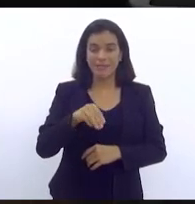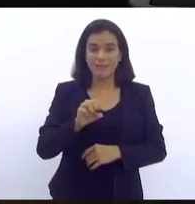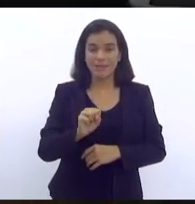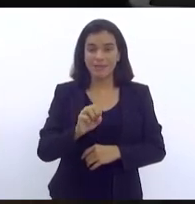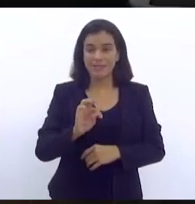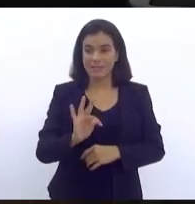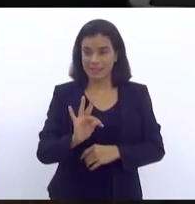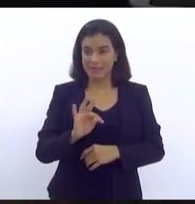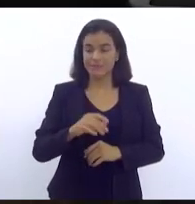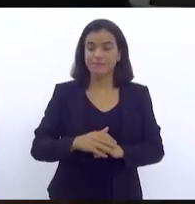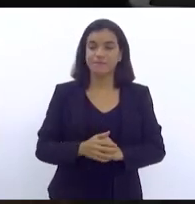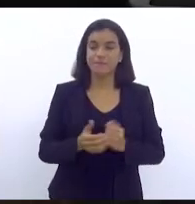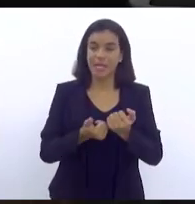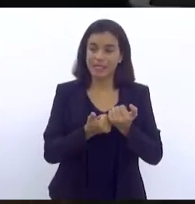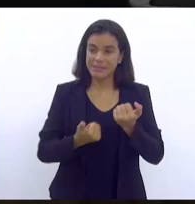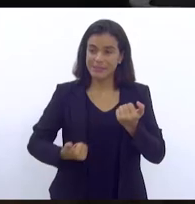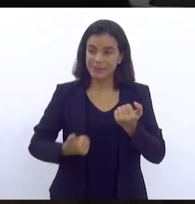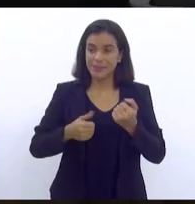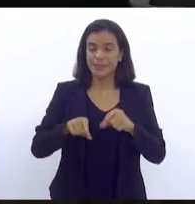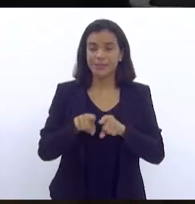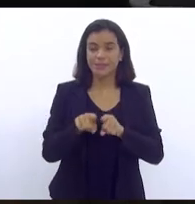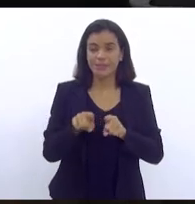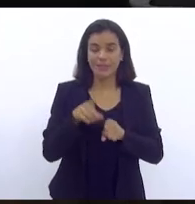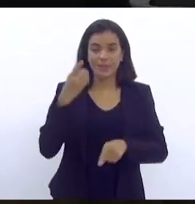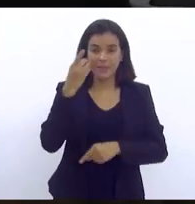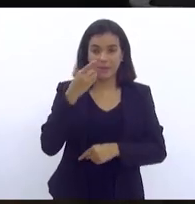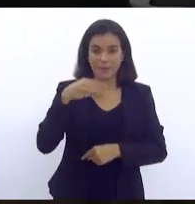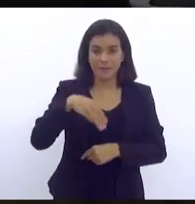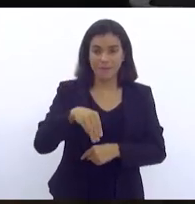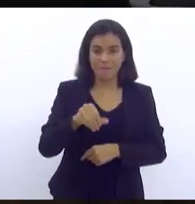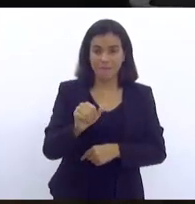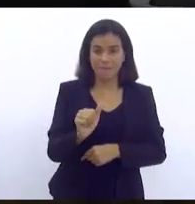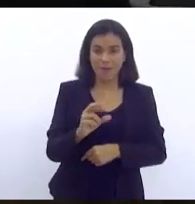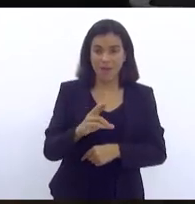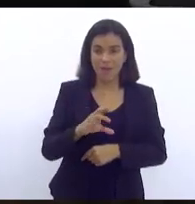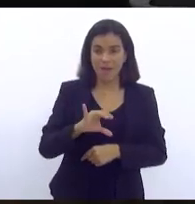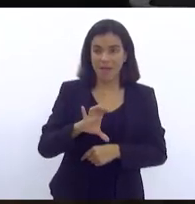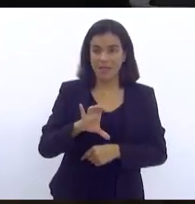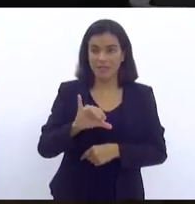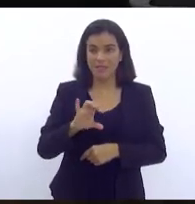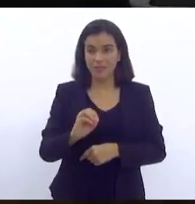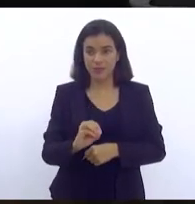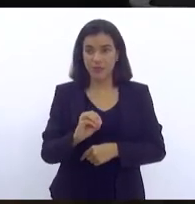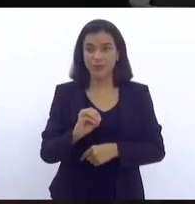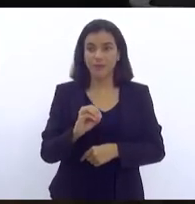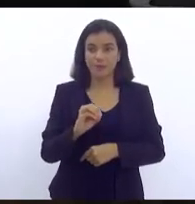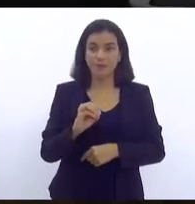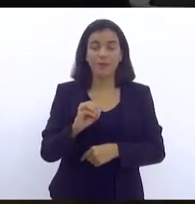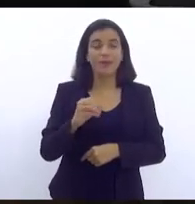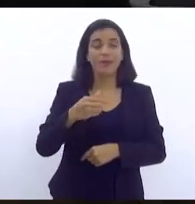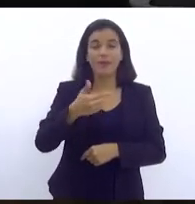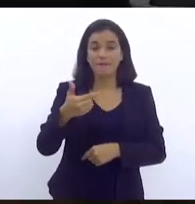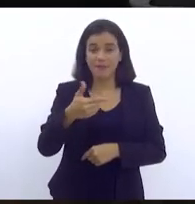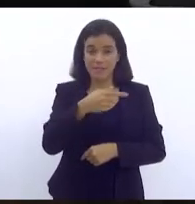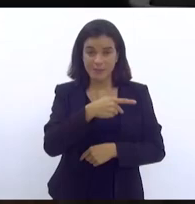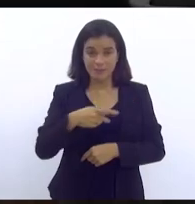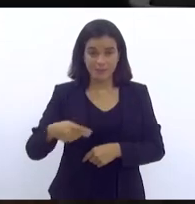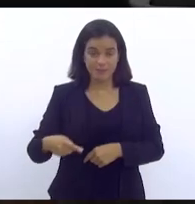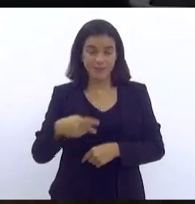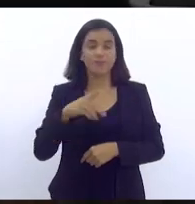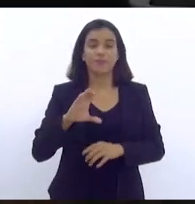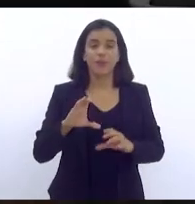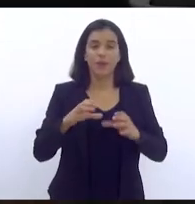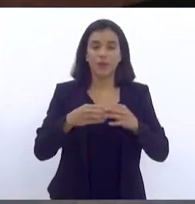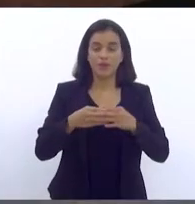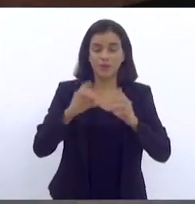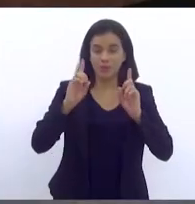eh Assessoria também aqui do deputado Márcio Gualberto Deputado que é vice-presidente dessa Comissão de Direitos